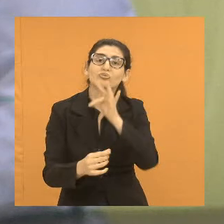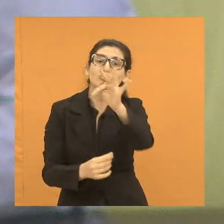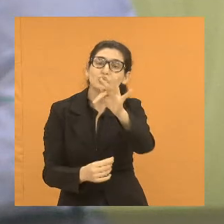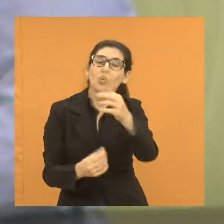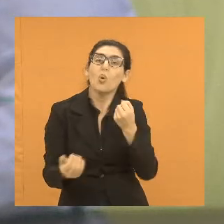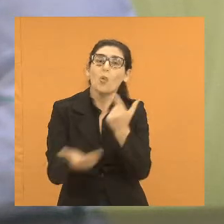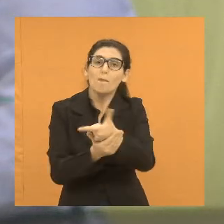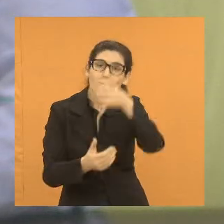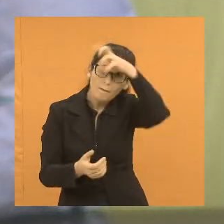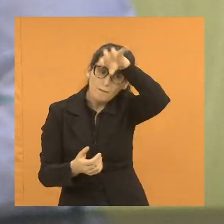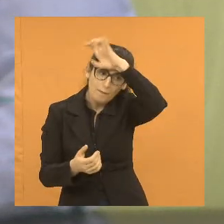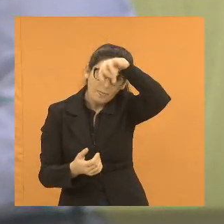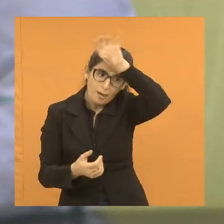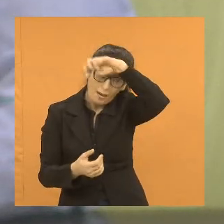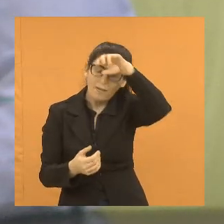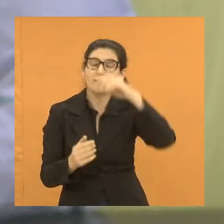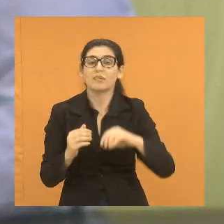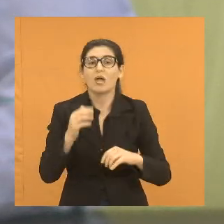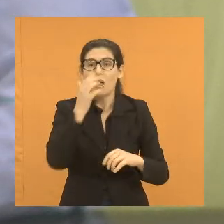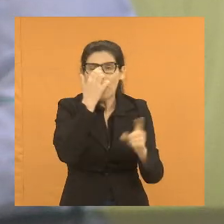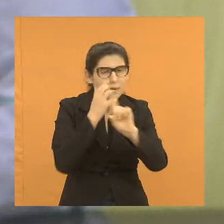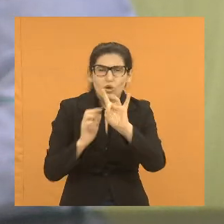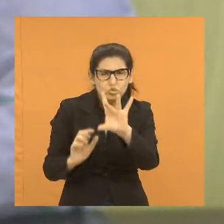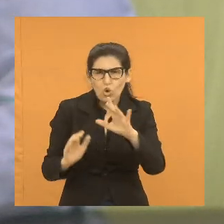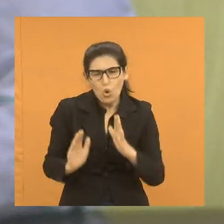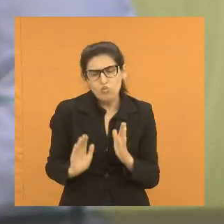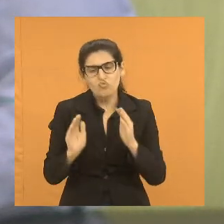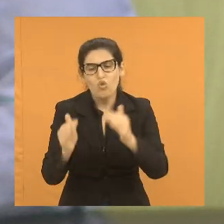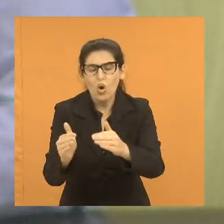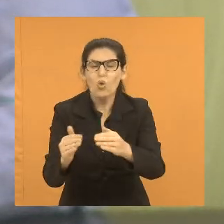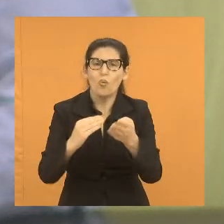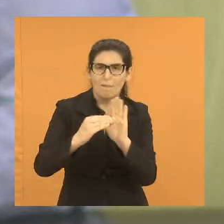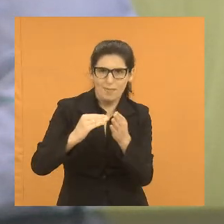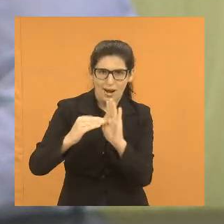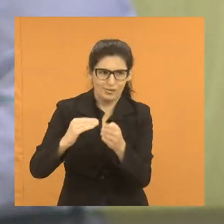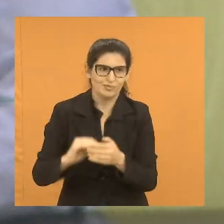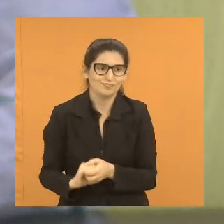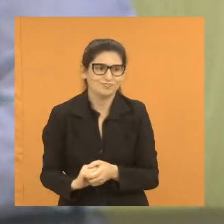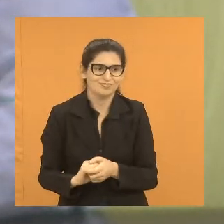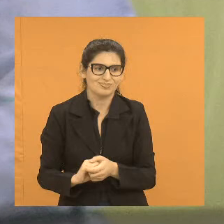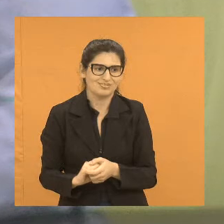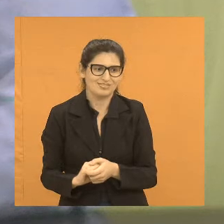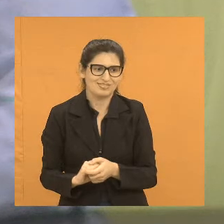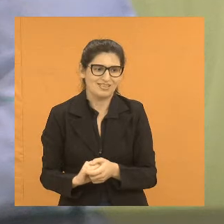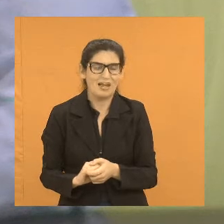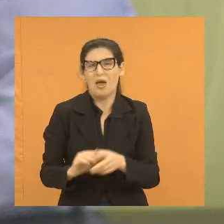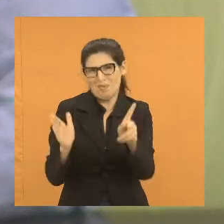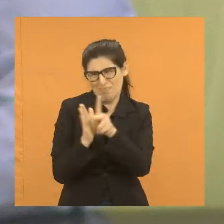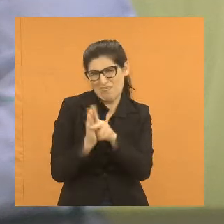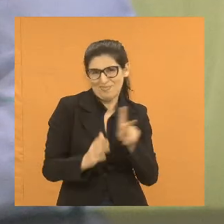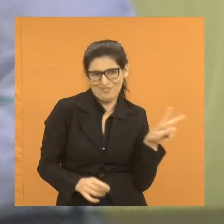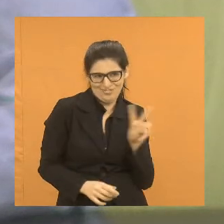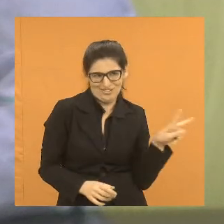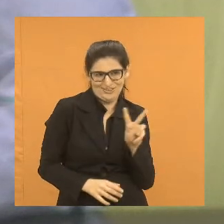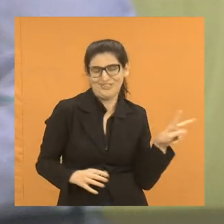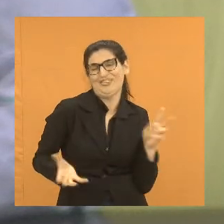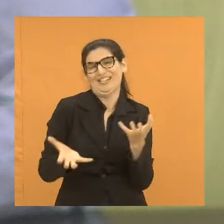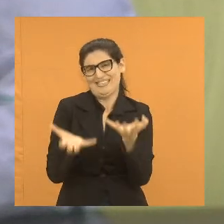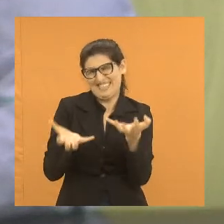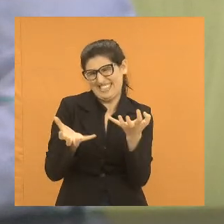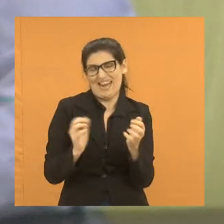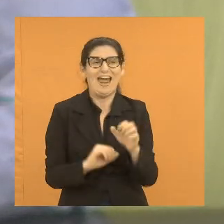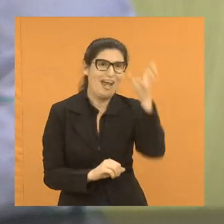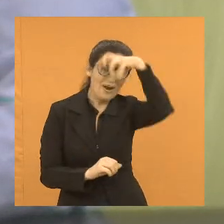não destinar para um bairro específico, né? Todo mundo quer, até os próprios vereadores querem, quero